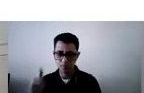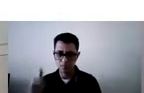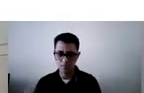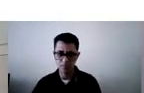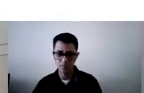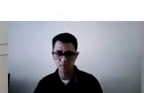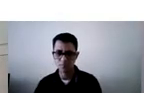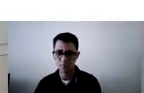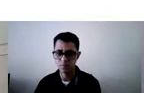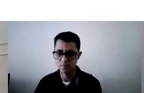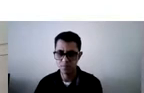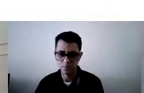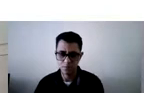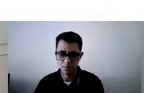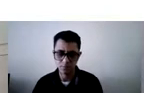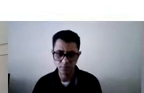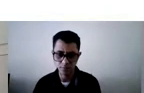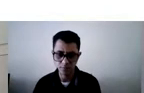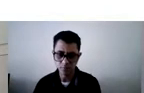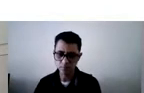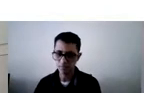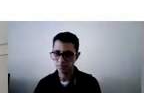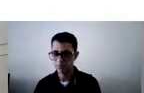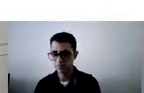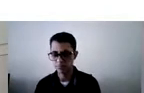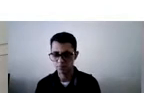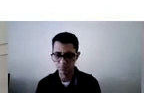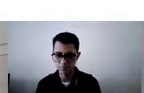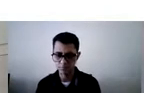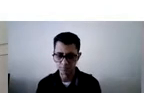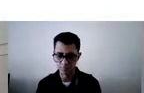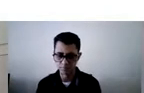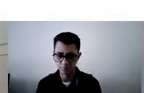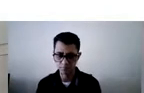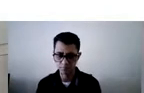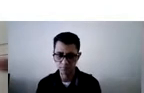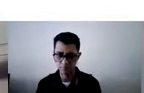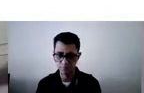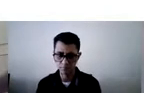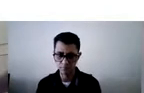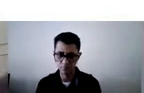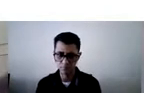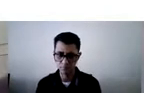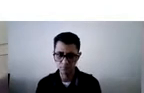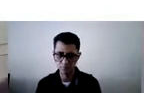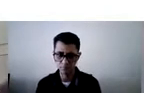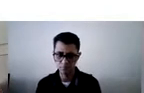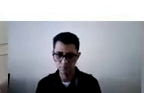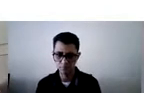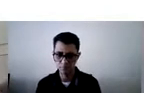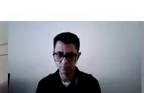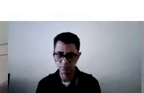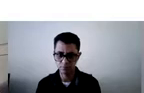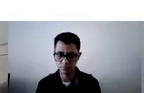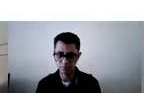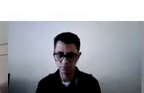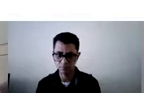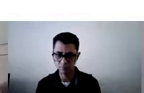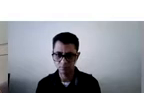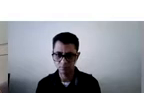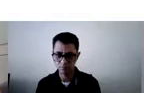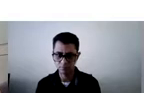Sim, está saindo. O áudio está saindo, mas o PPT, ele continua naquela imagem de